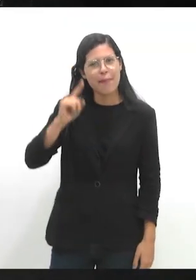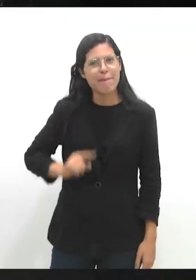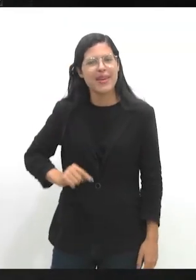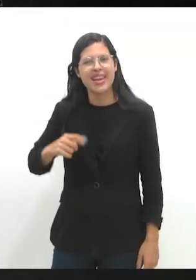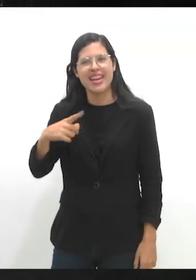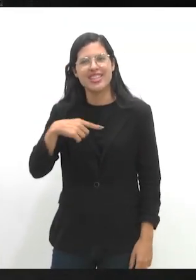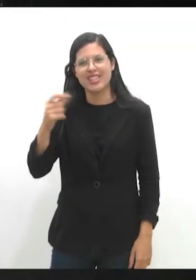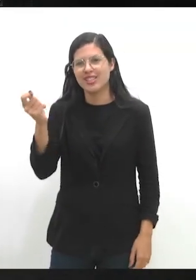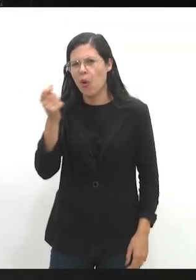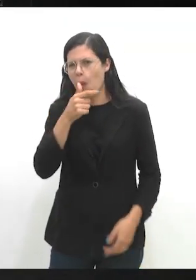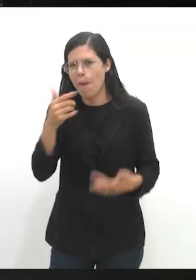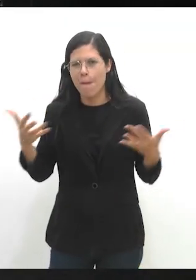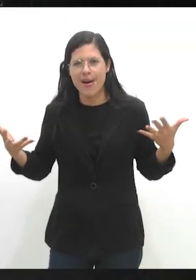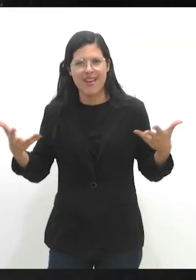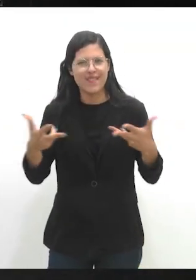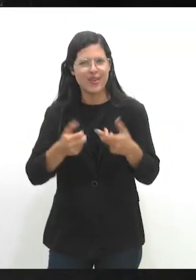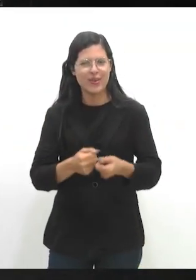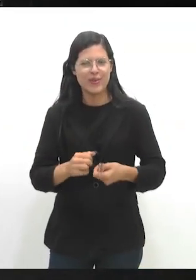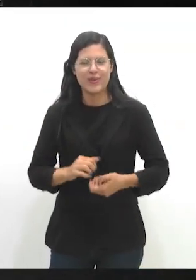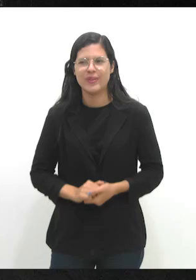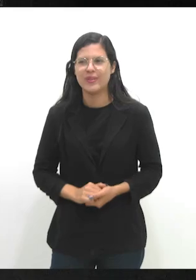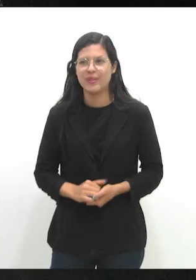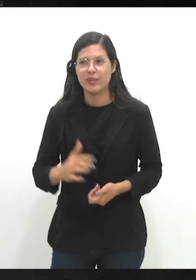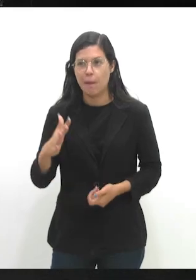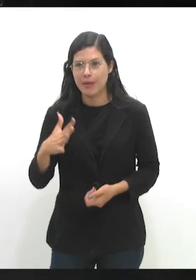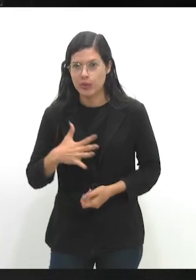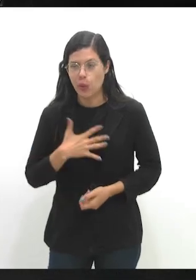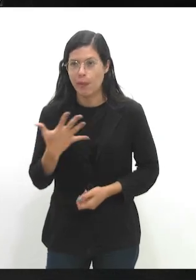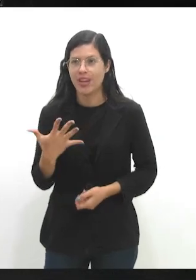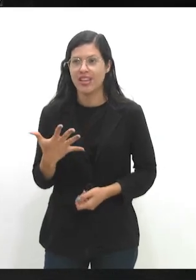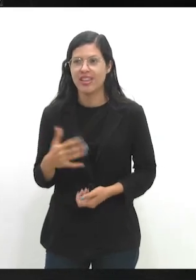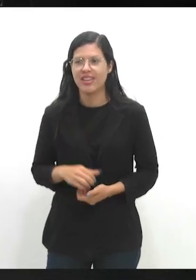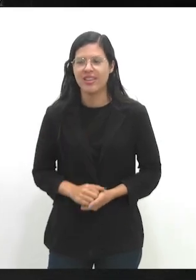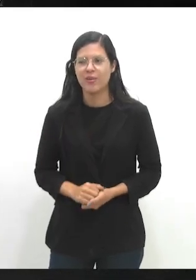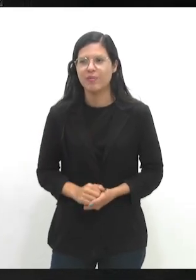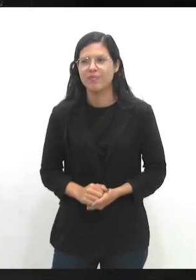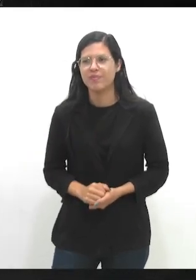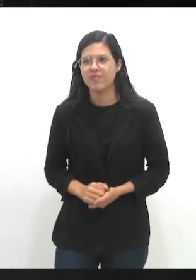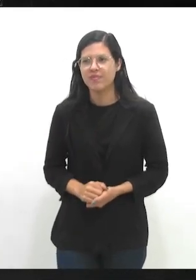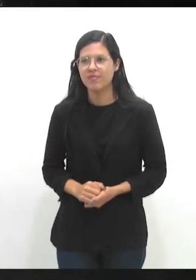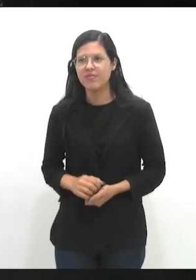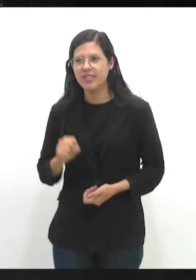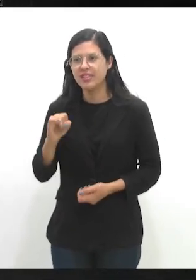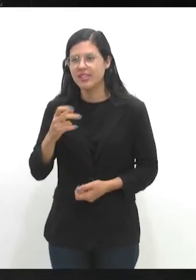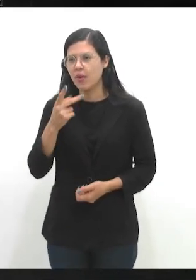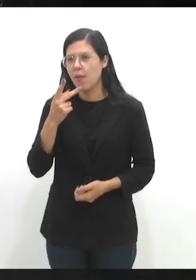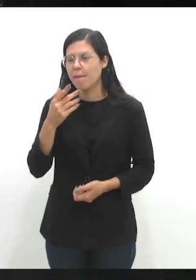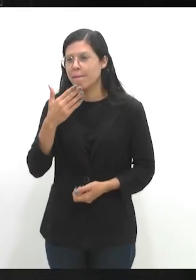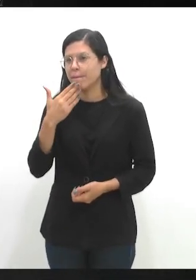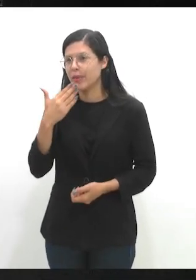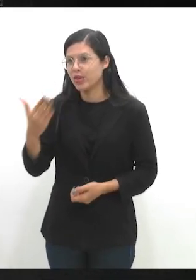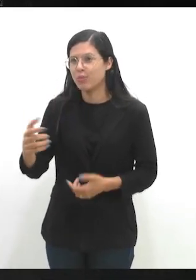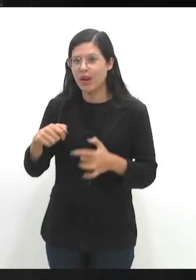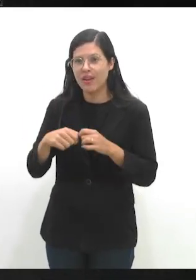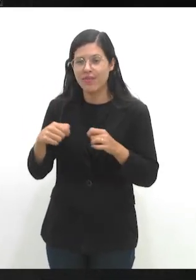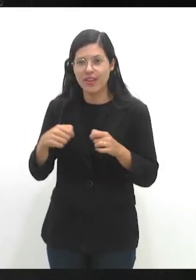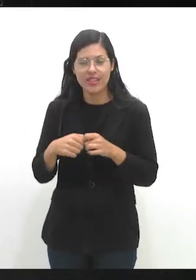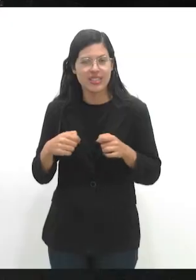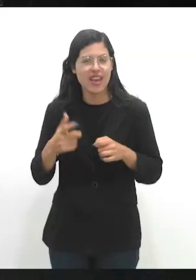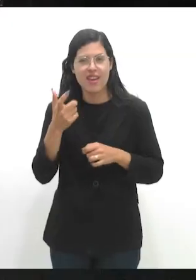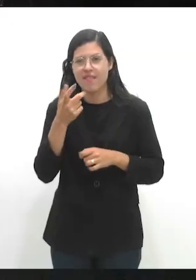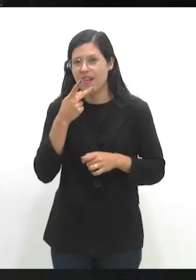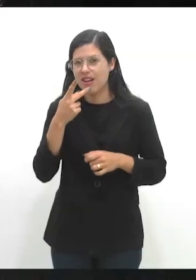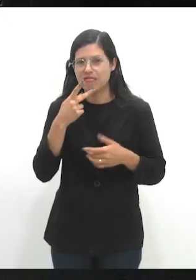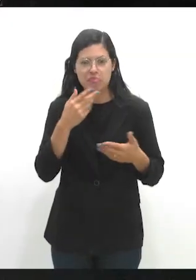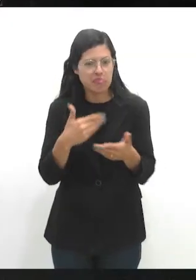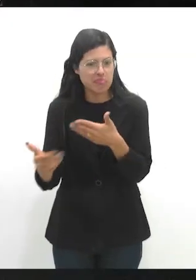humor todo, isso é maravilhoso. Então, isso me surpreendeu, porque se a gente pedir para ele plantar uma bananeira e dizer uma barbaridade, ele